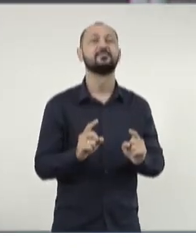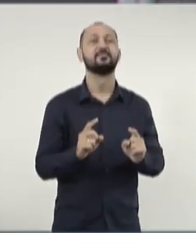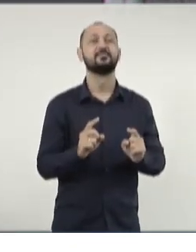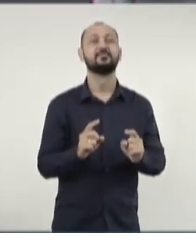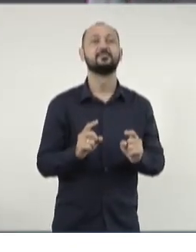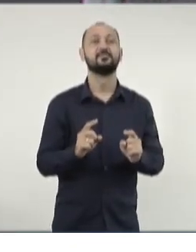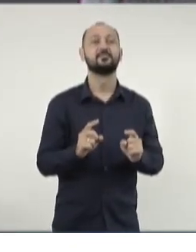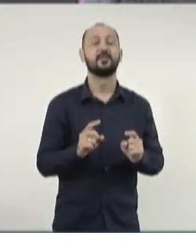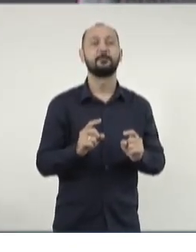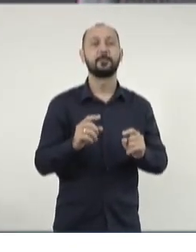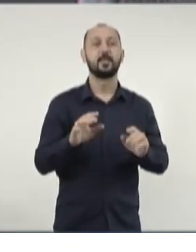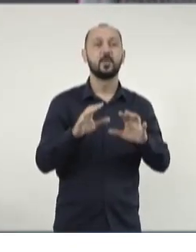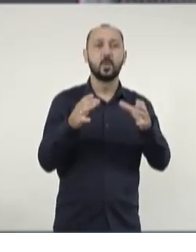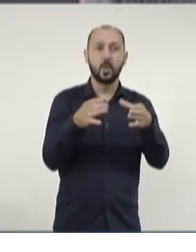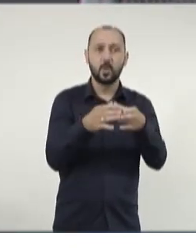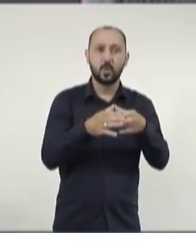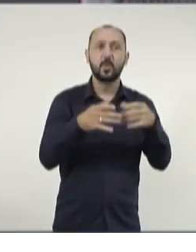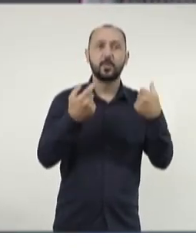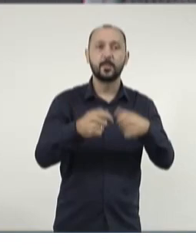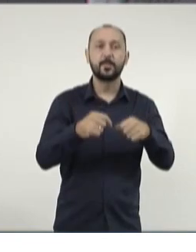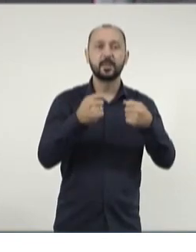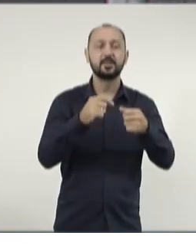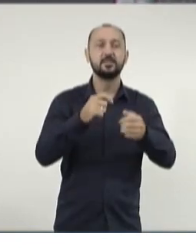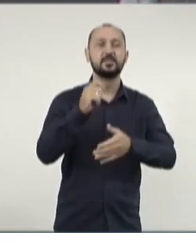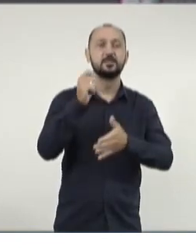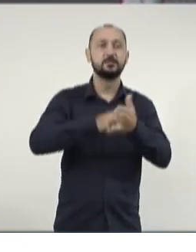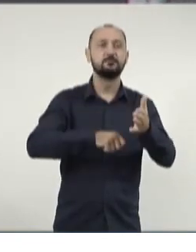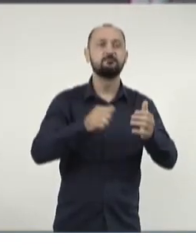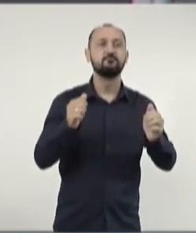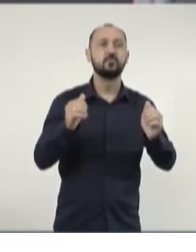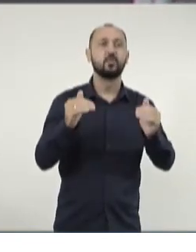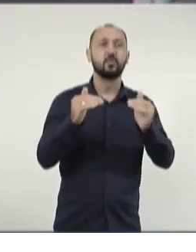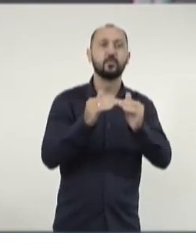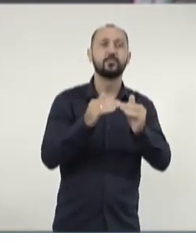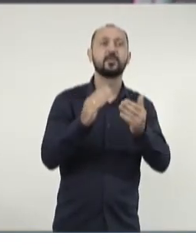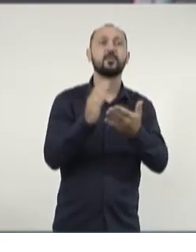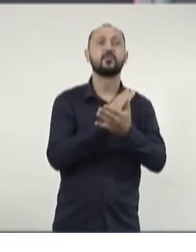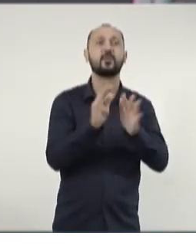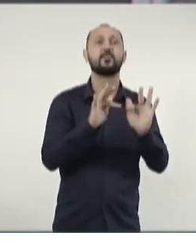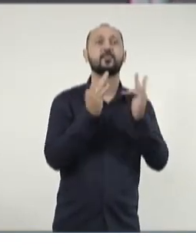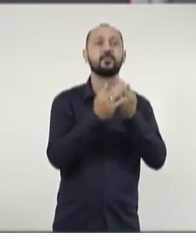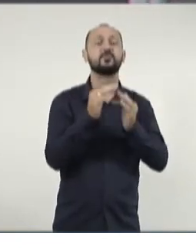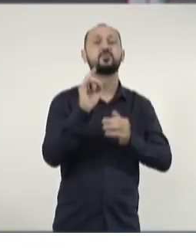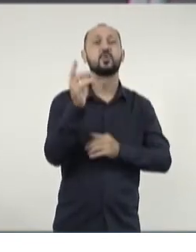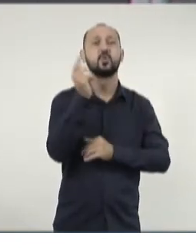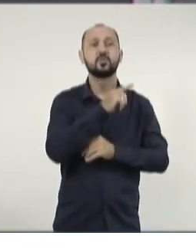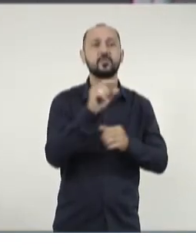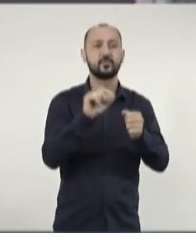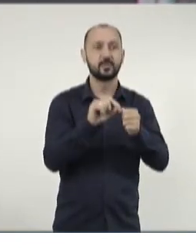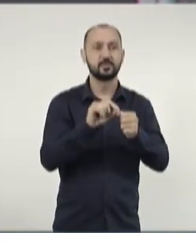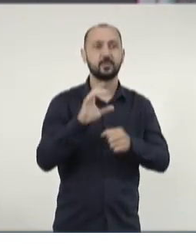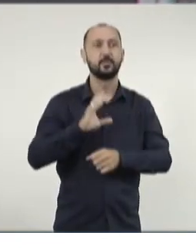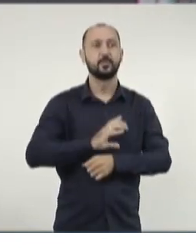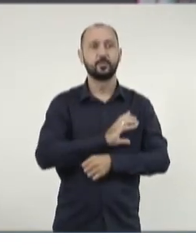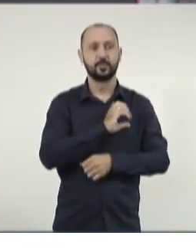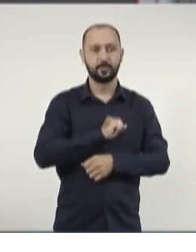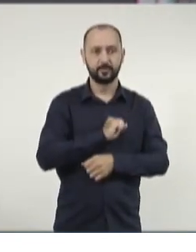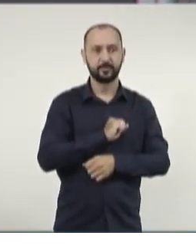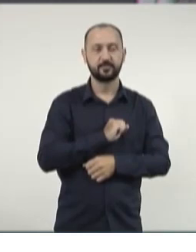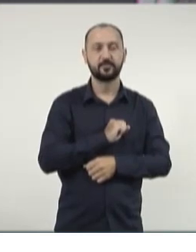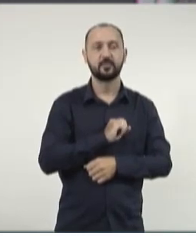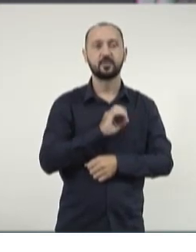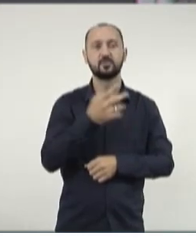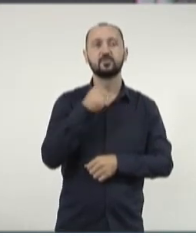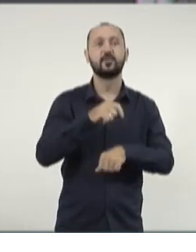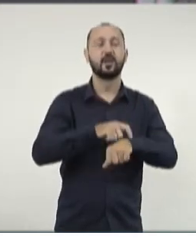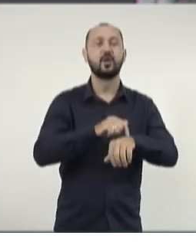Exatamente. E a equipe precisa validar isso, né? É que eu sempre falo para os familiares, a gente só consegue fazer isso por amor, né? A gente só